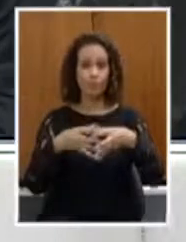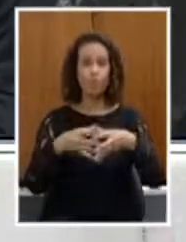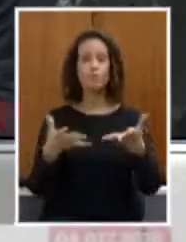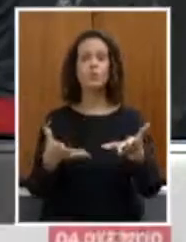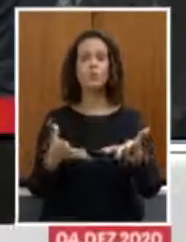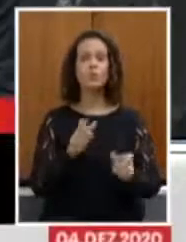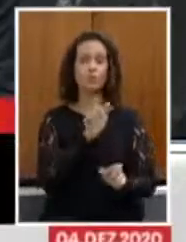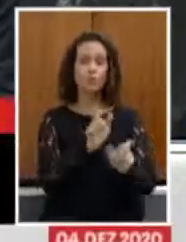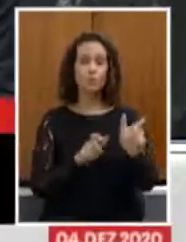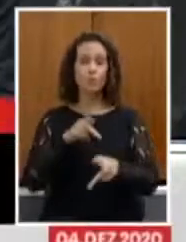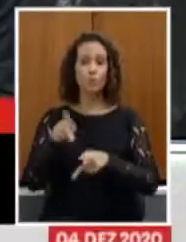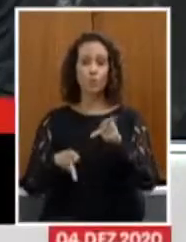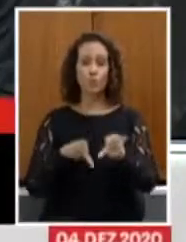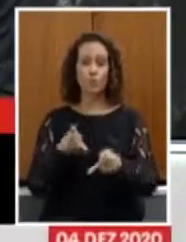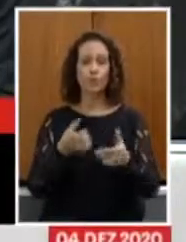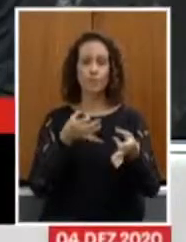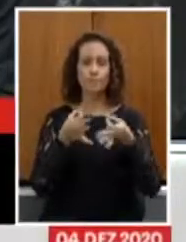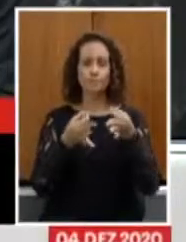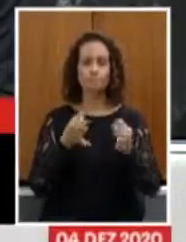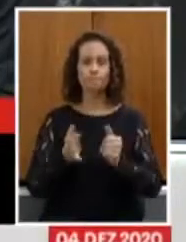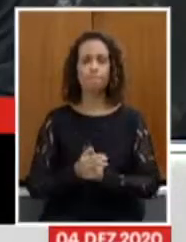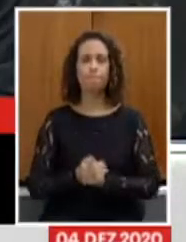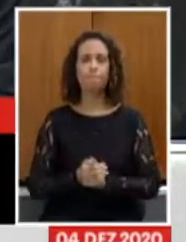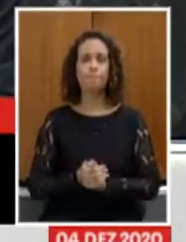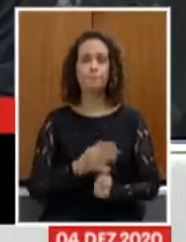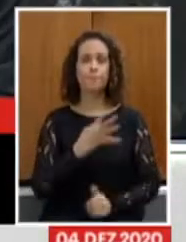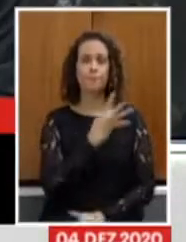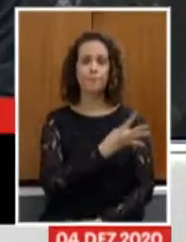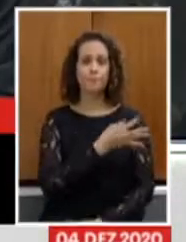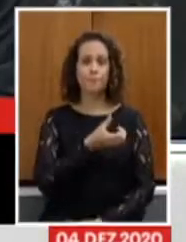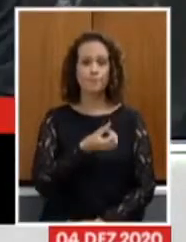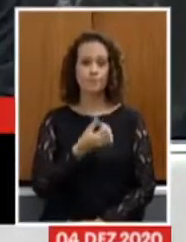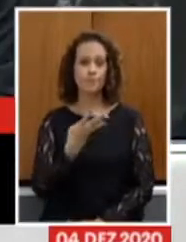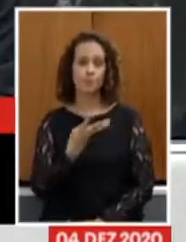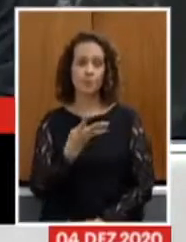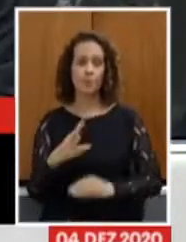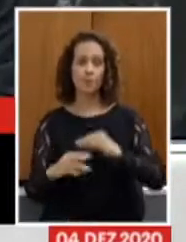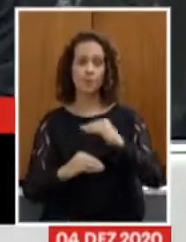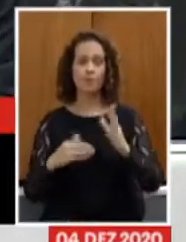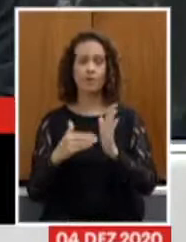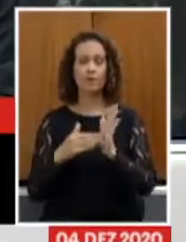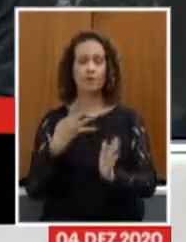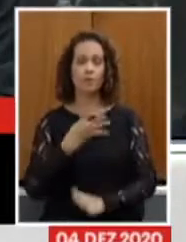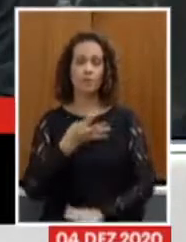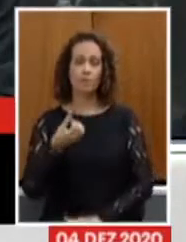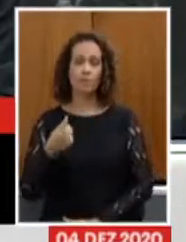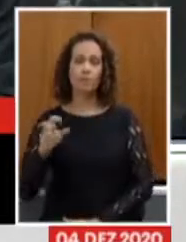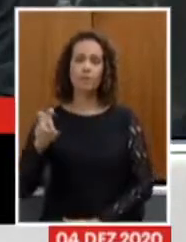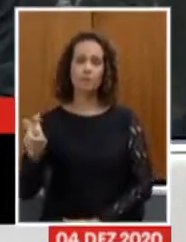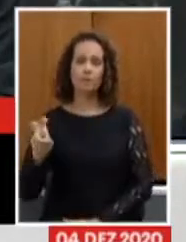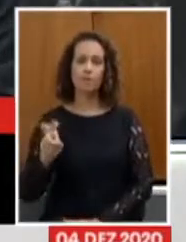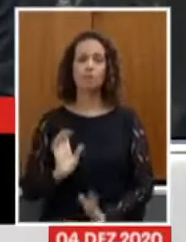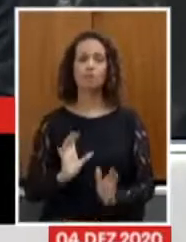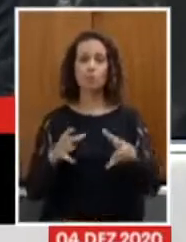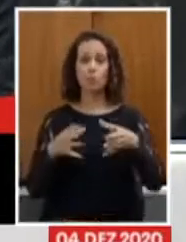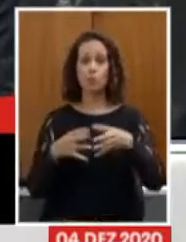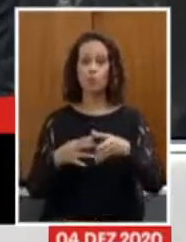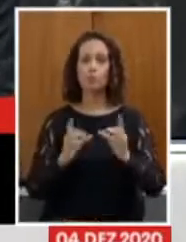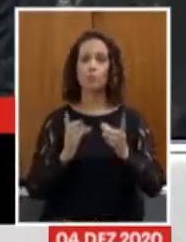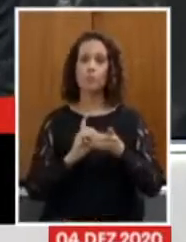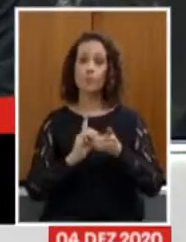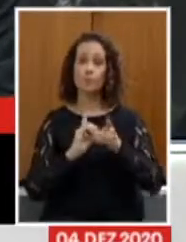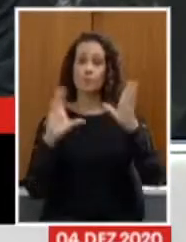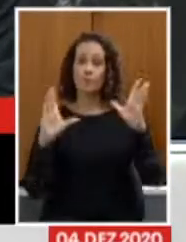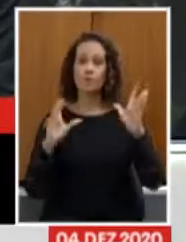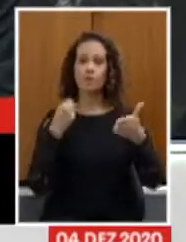Popular. Com as emendas números 464 e 465 do Bloco Democracia e Luta. Com